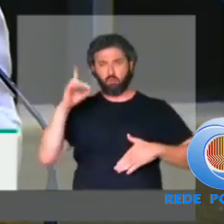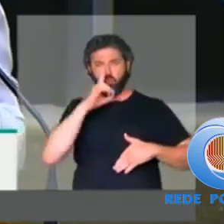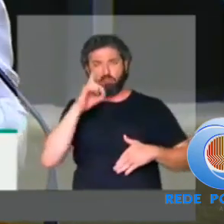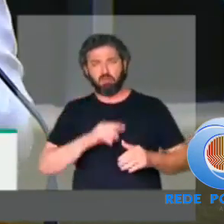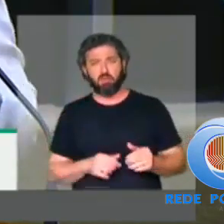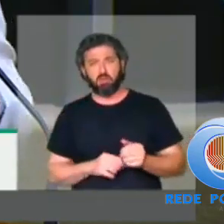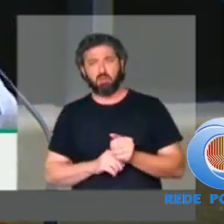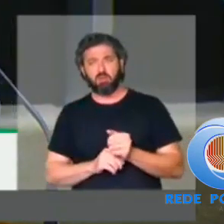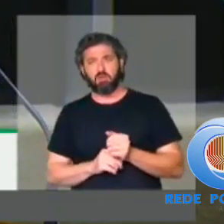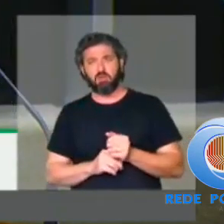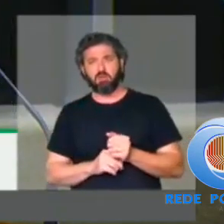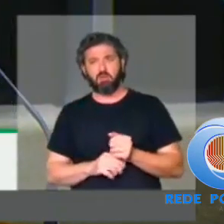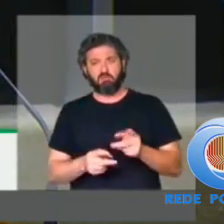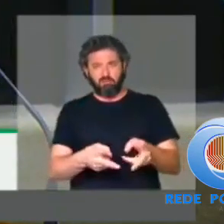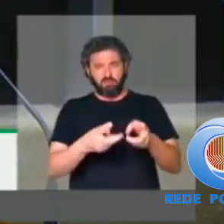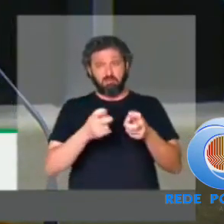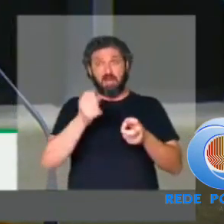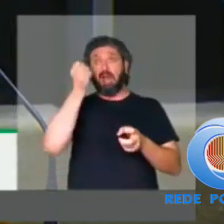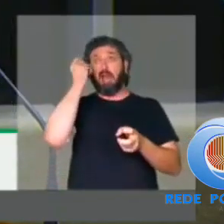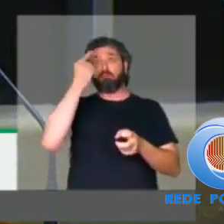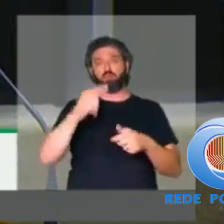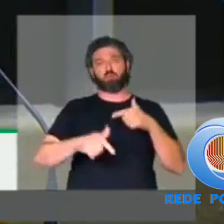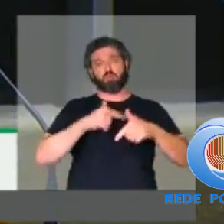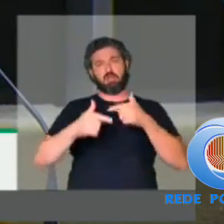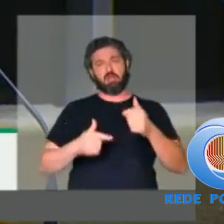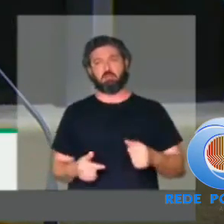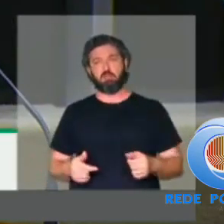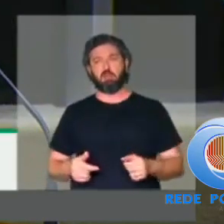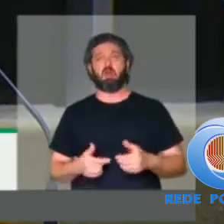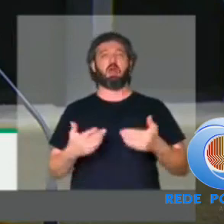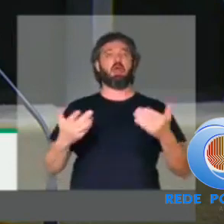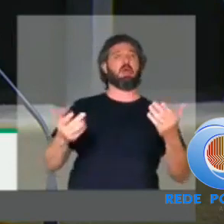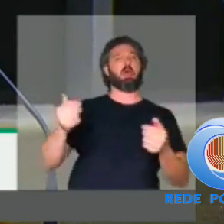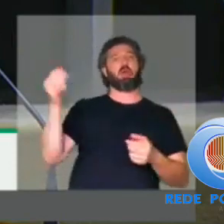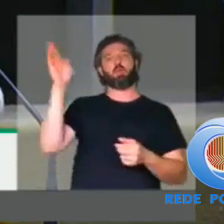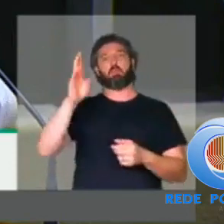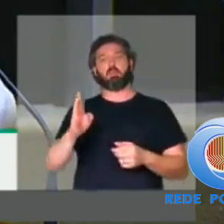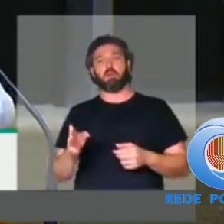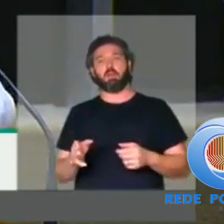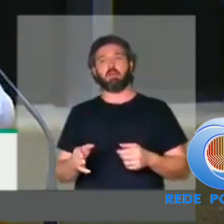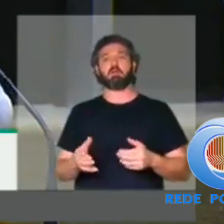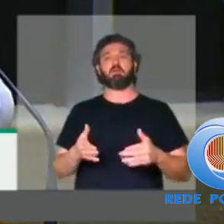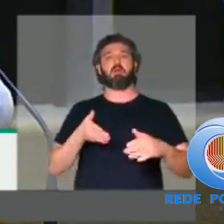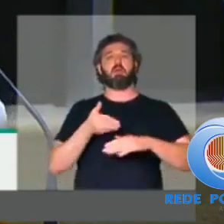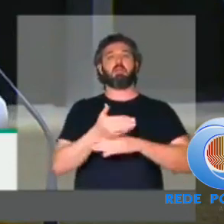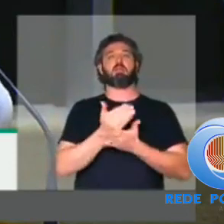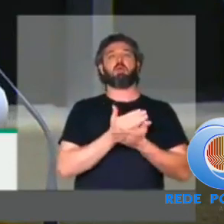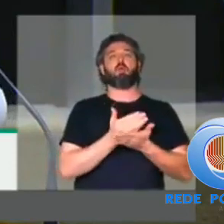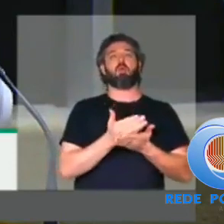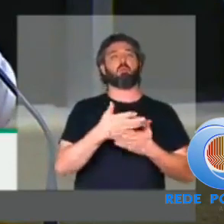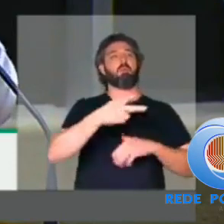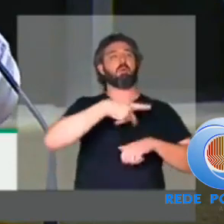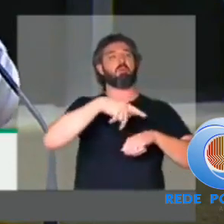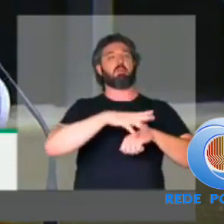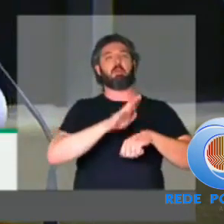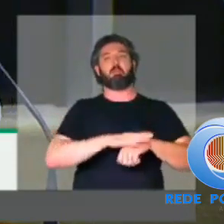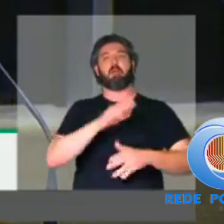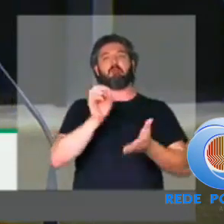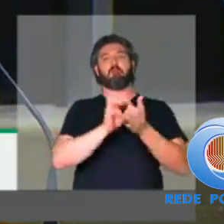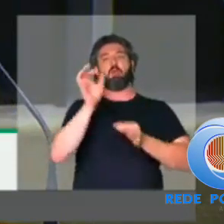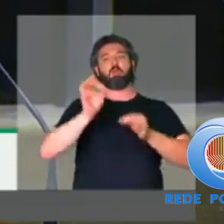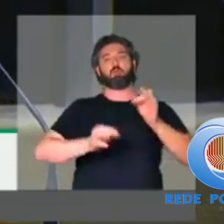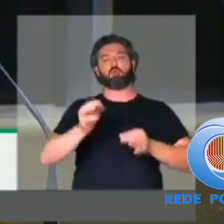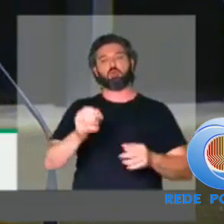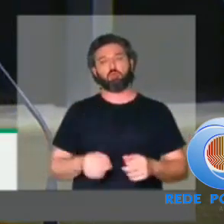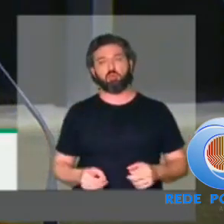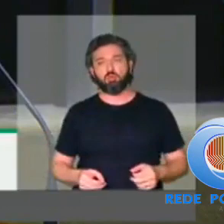domingo, exploração absurda do trabalho, e entra o Brasil no rol dos países mais